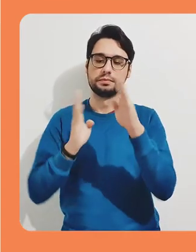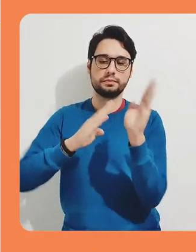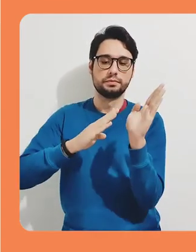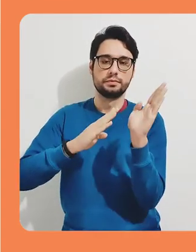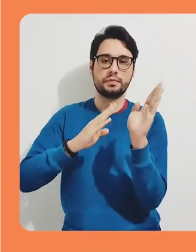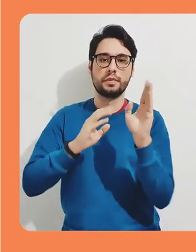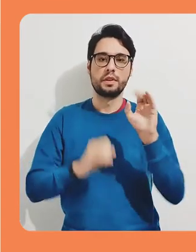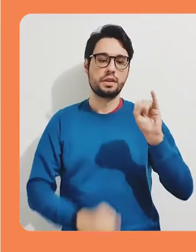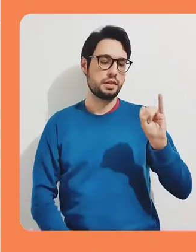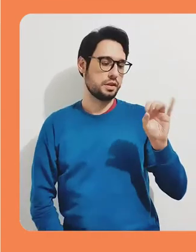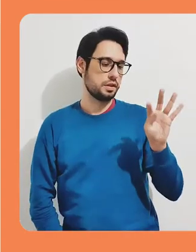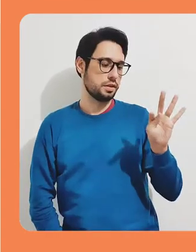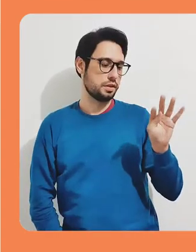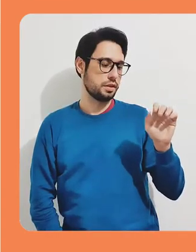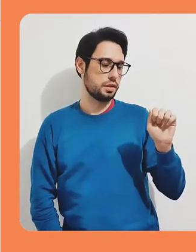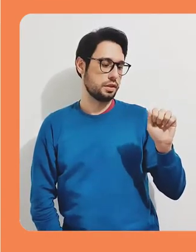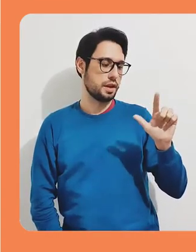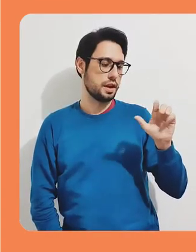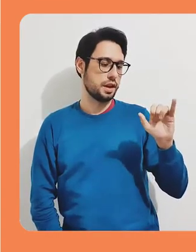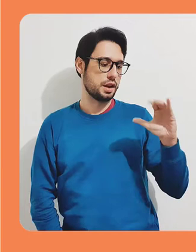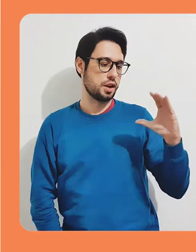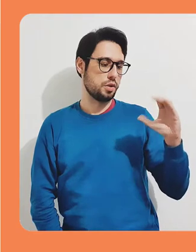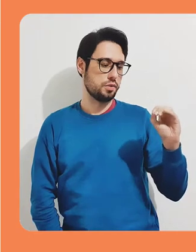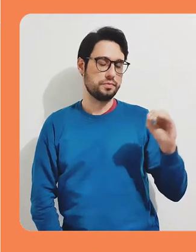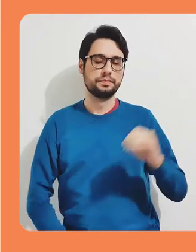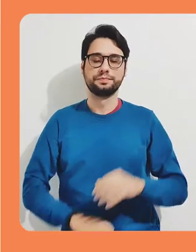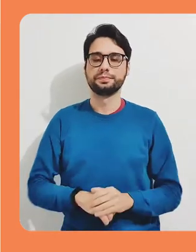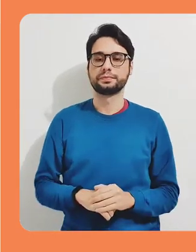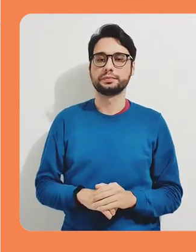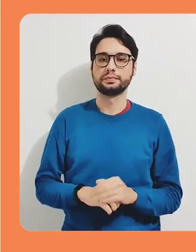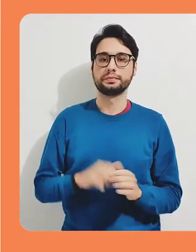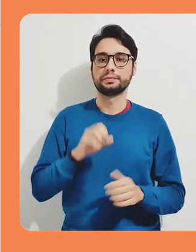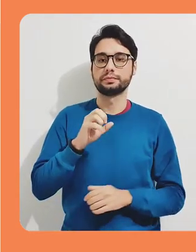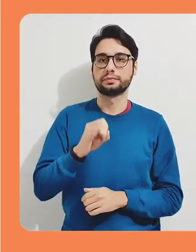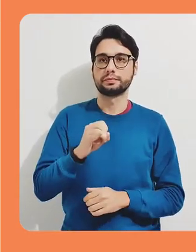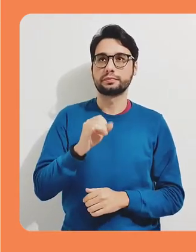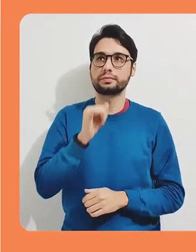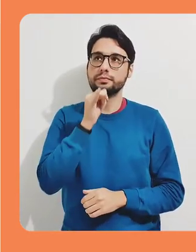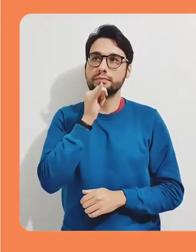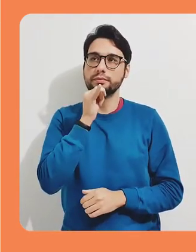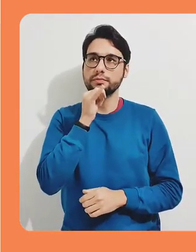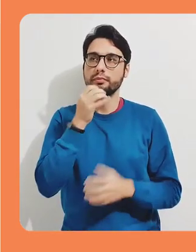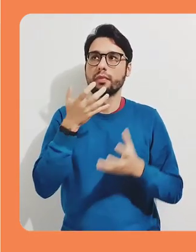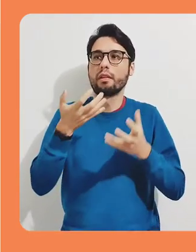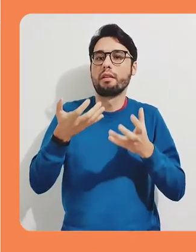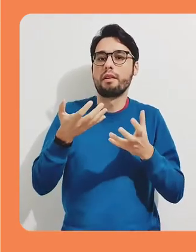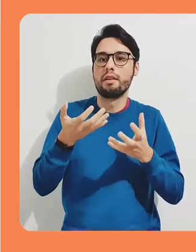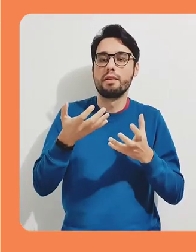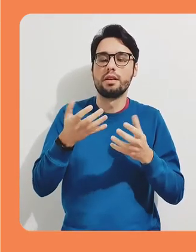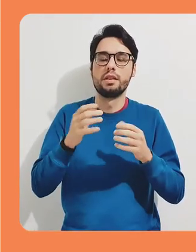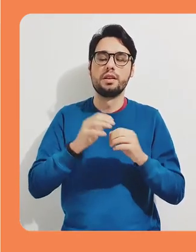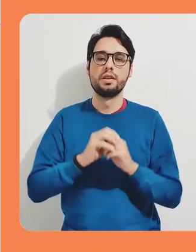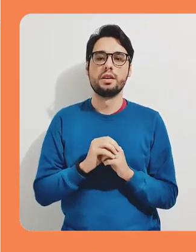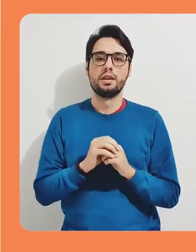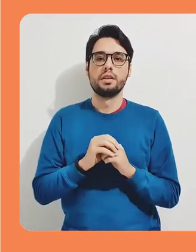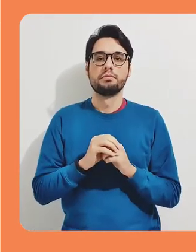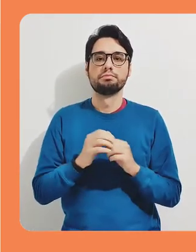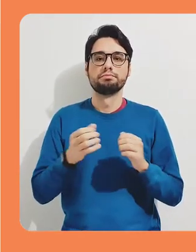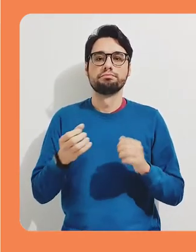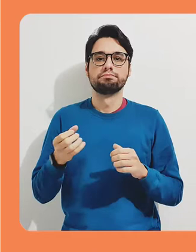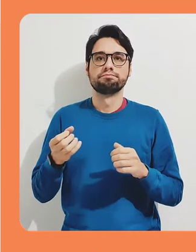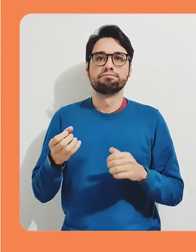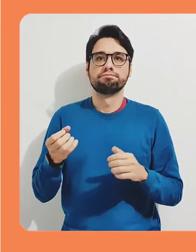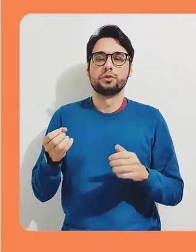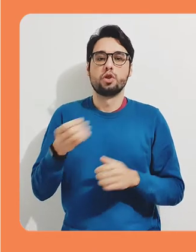de um trecho para deixá-lo em negrito ou em itálico. Basta